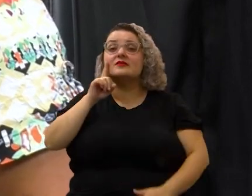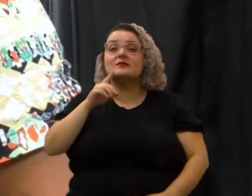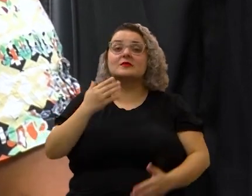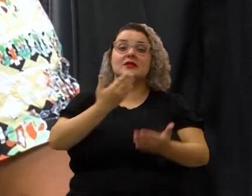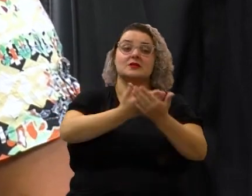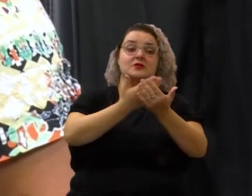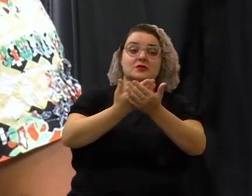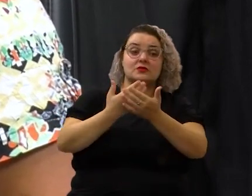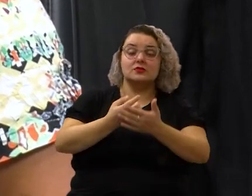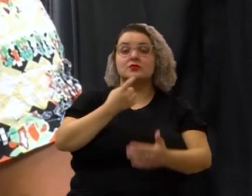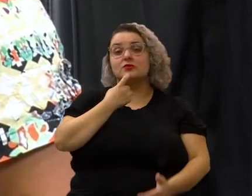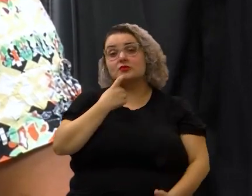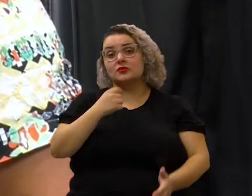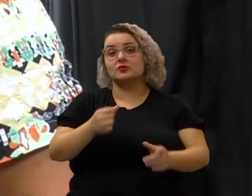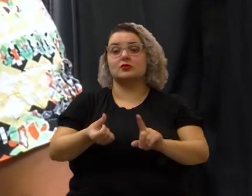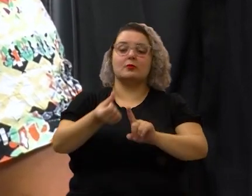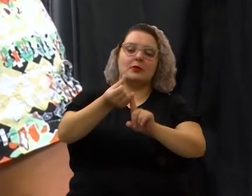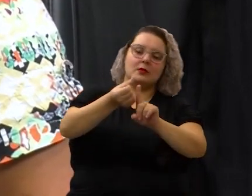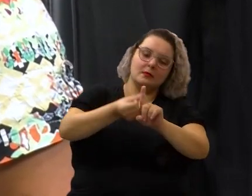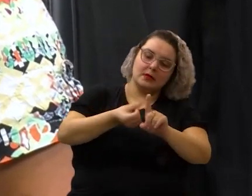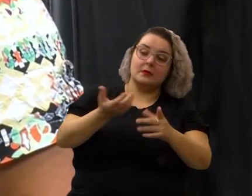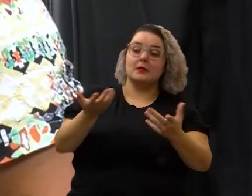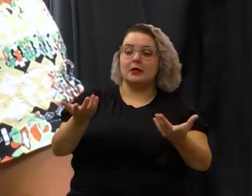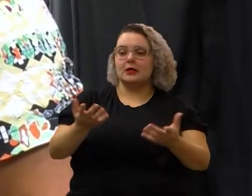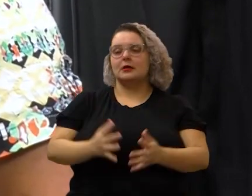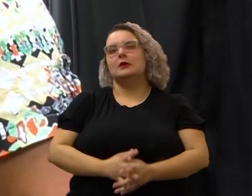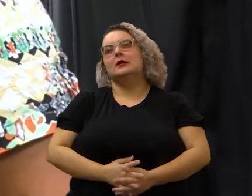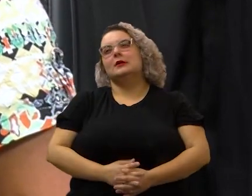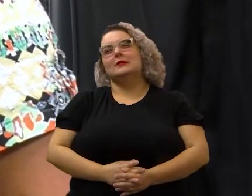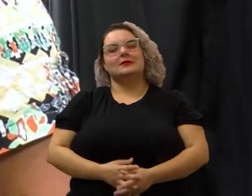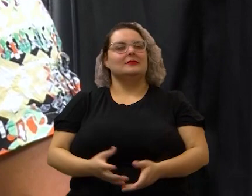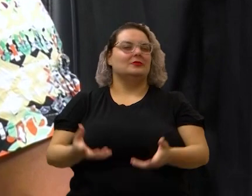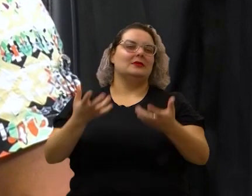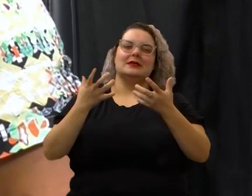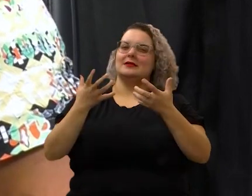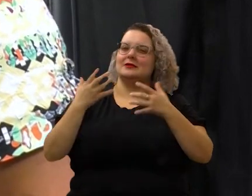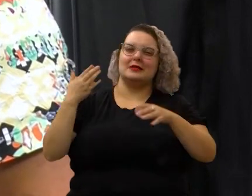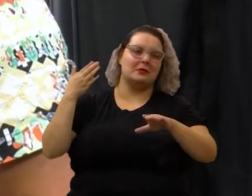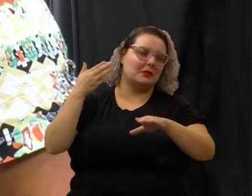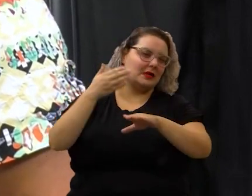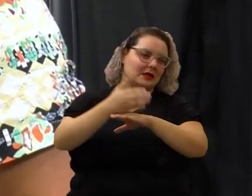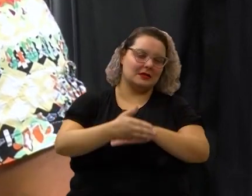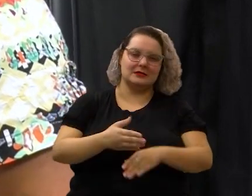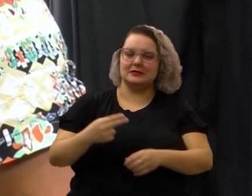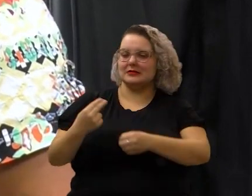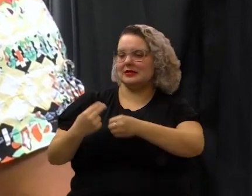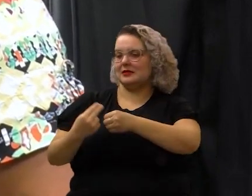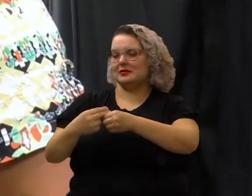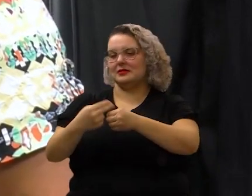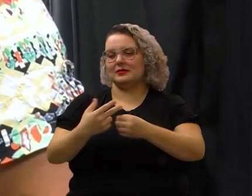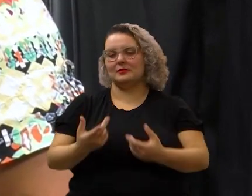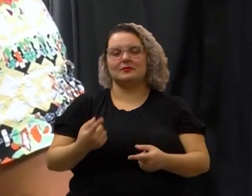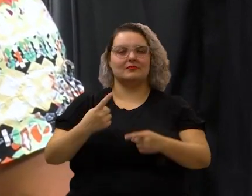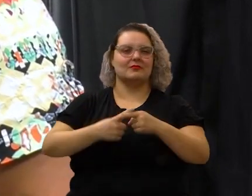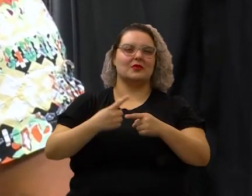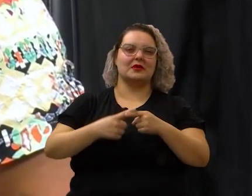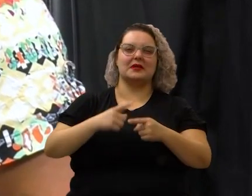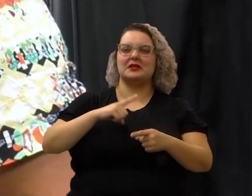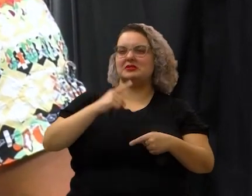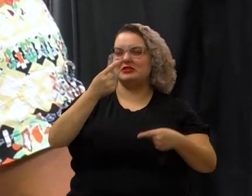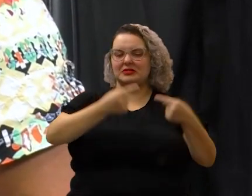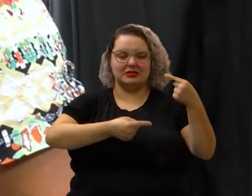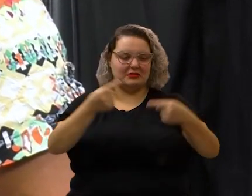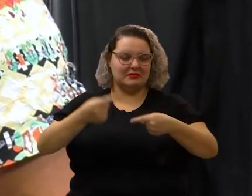e estudava em Campinas no primeiro semestre, né? Mas eu queria muito participar das coisas na Unicamp, porque assim,